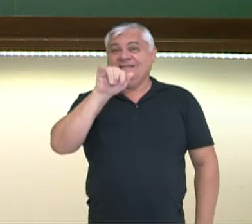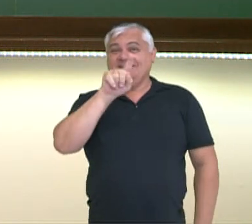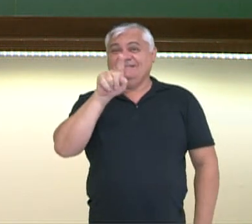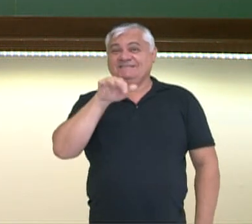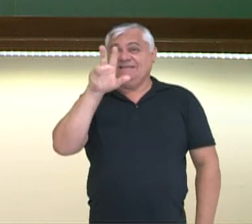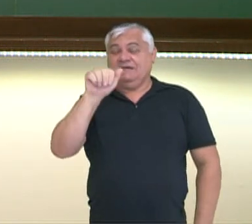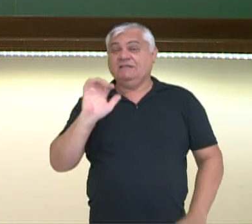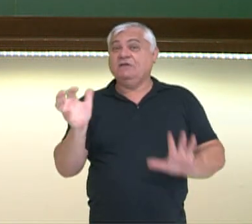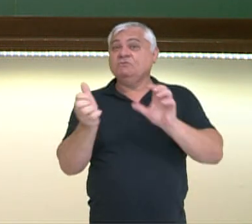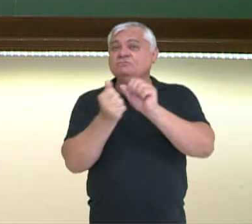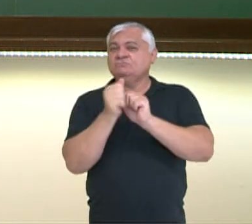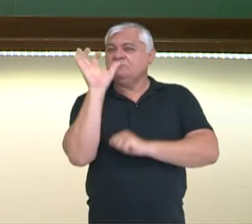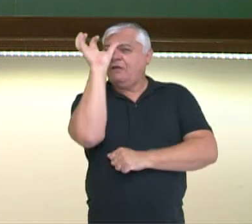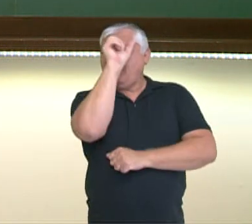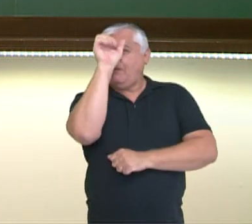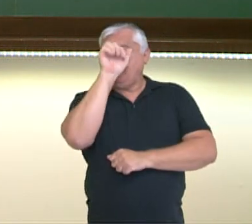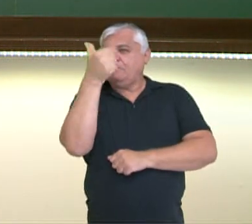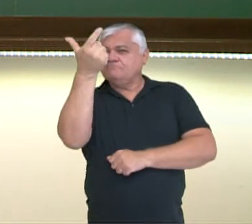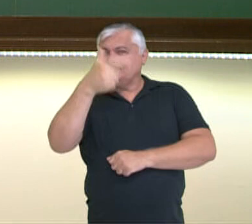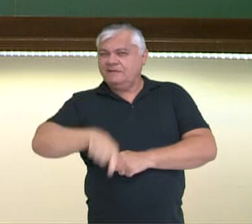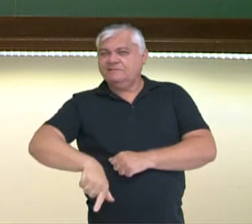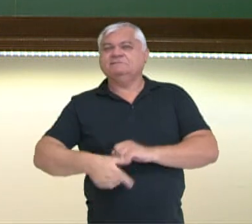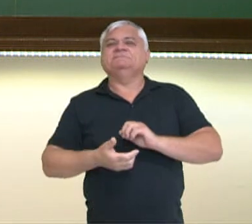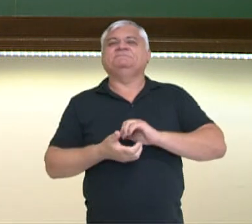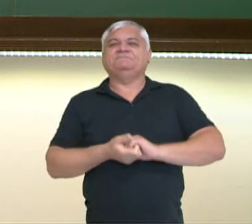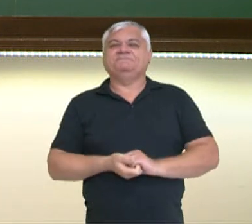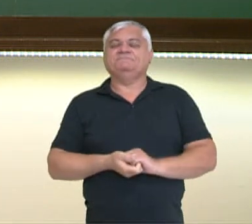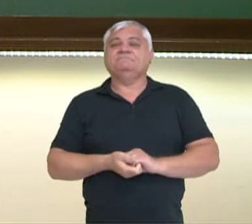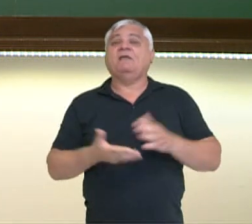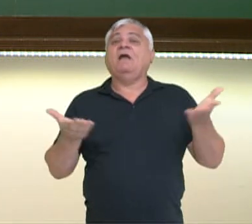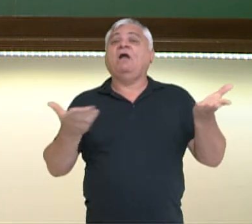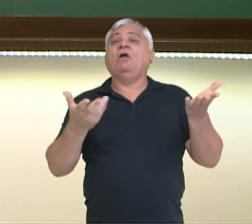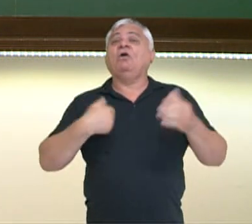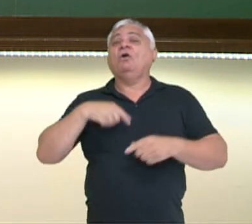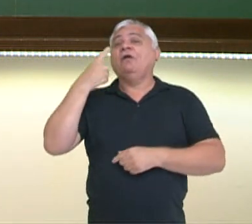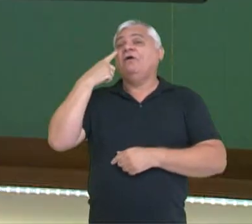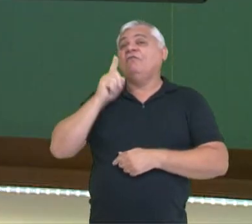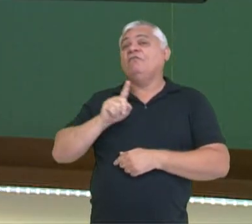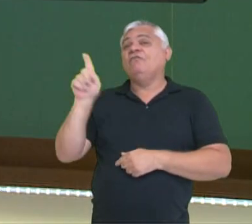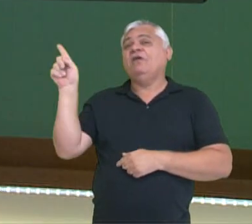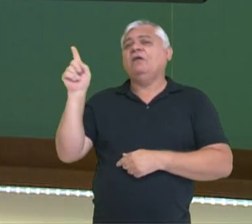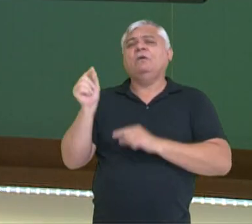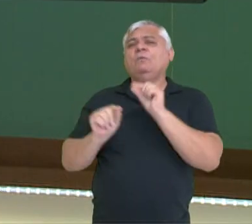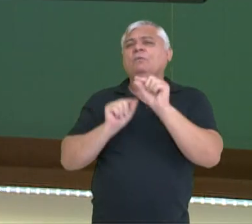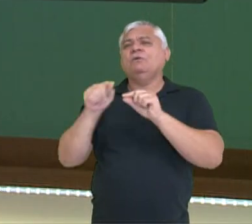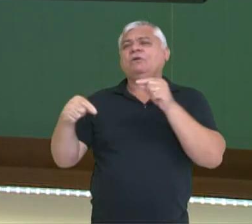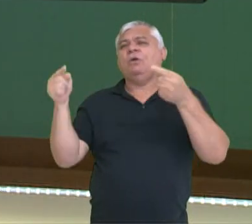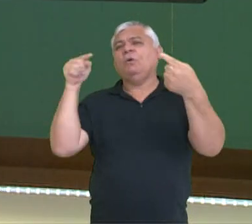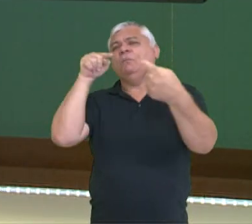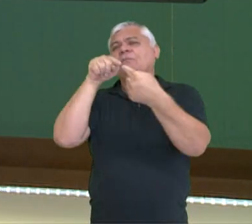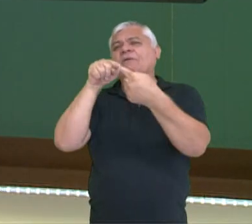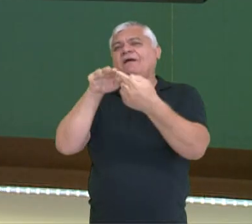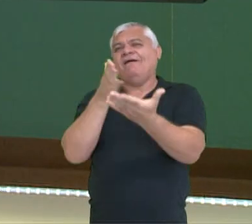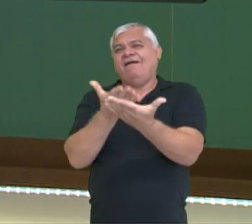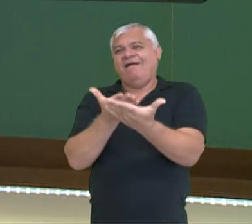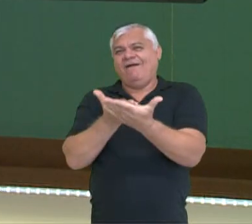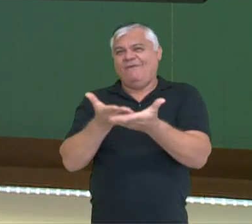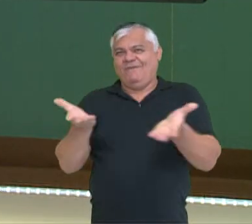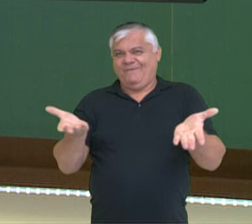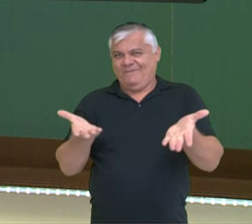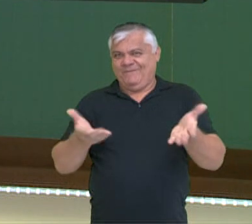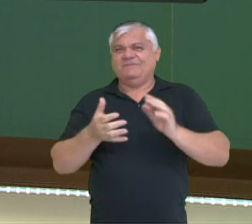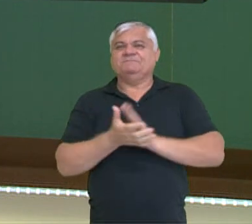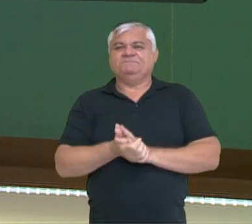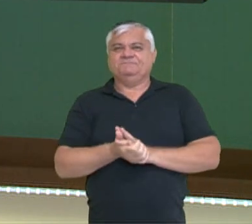vamos a aprender un poco más, ¿bien? Vamos ver quais são os objetivos da nossa aula de hoje.